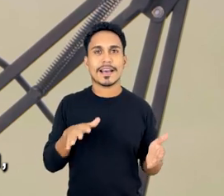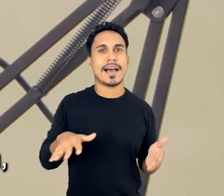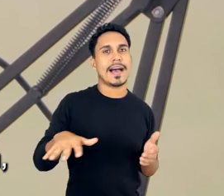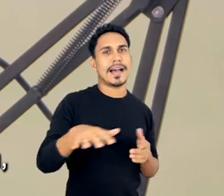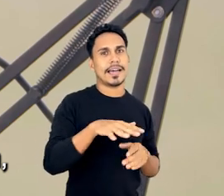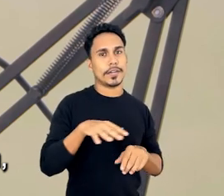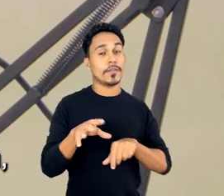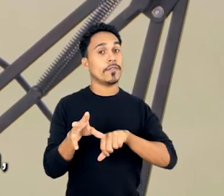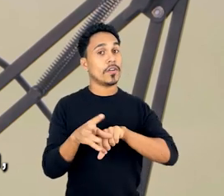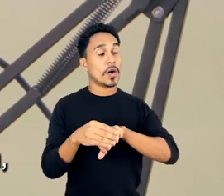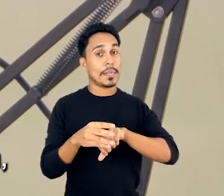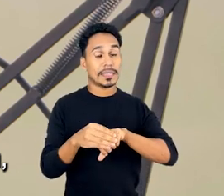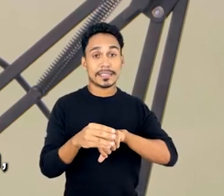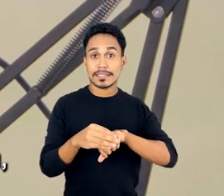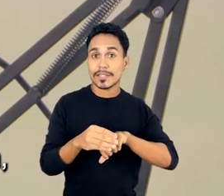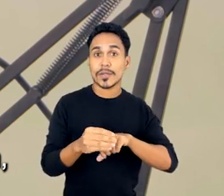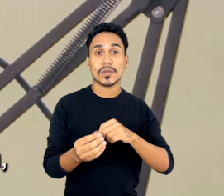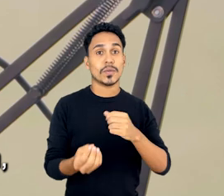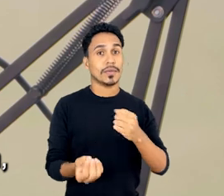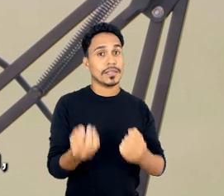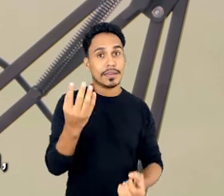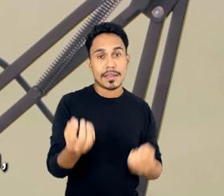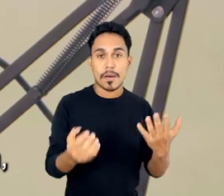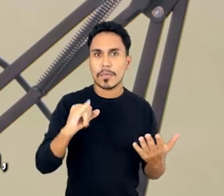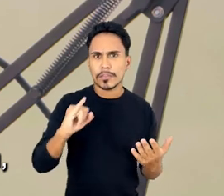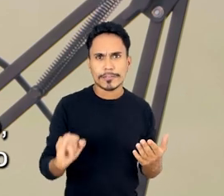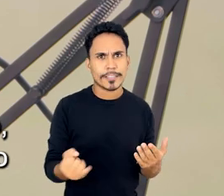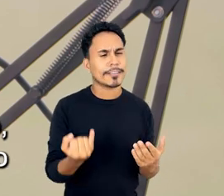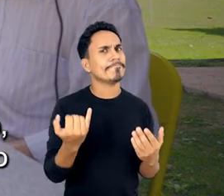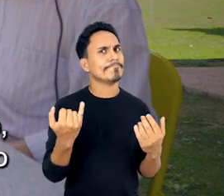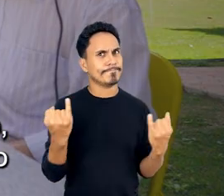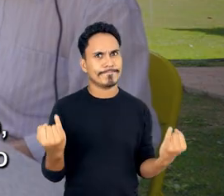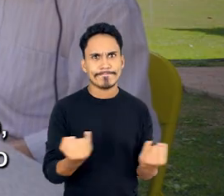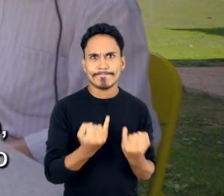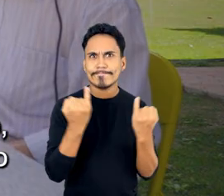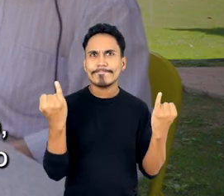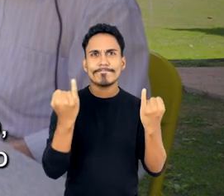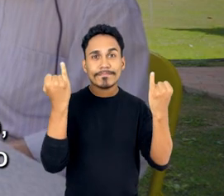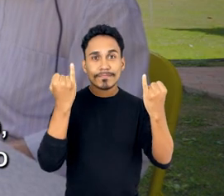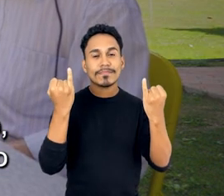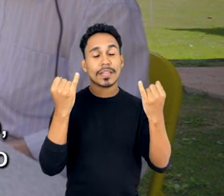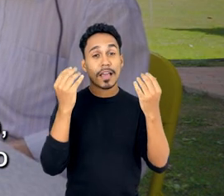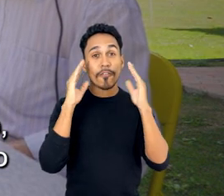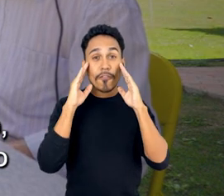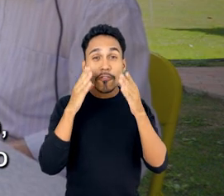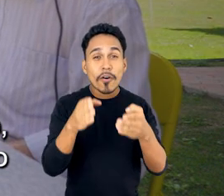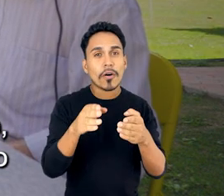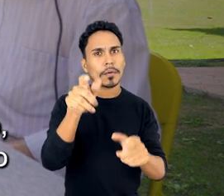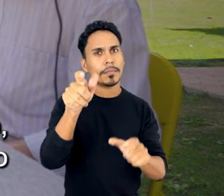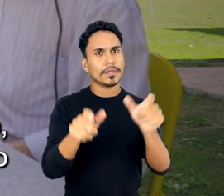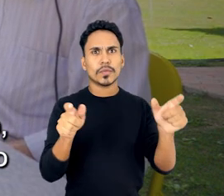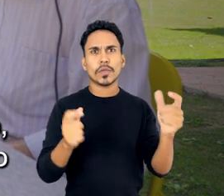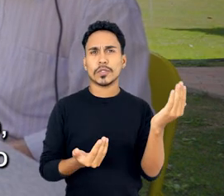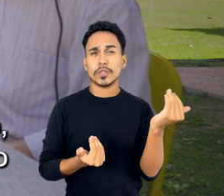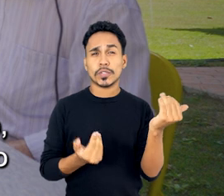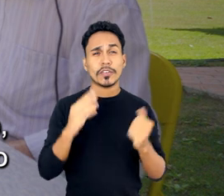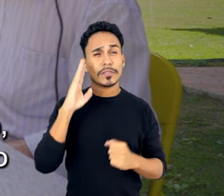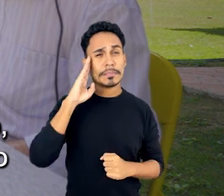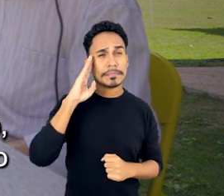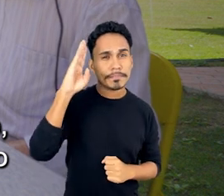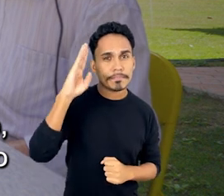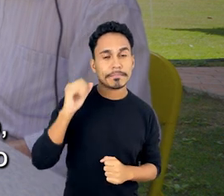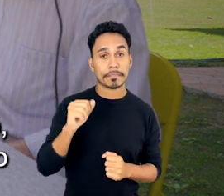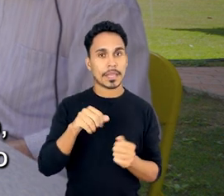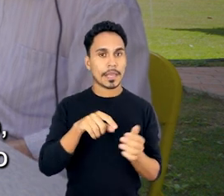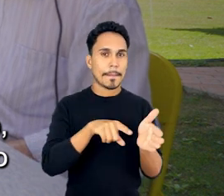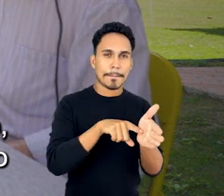determinantes pra formação pra criação de oportunidades enfim sobretudo pra Juventude né Pesquisa cooperação inovação